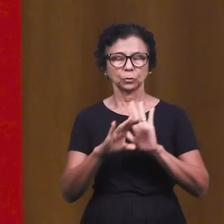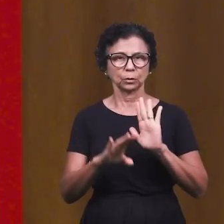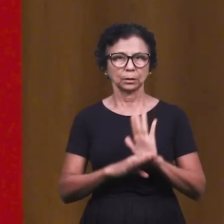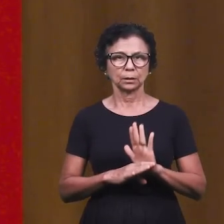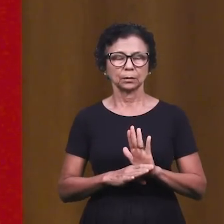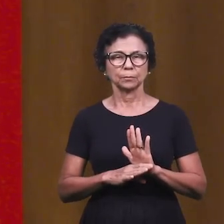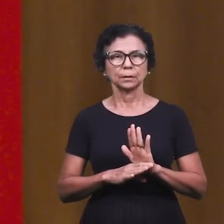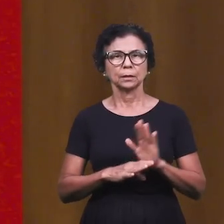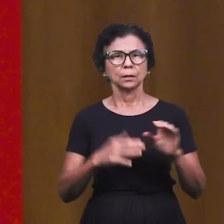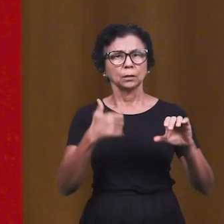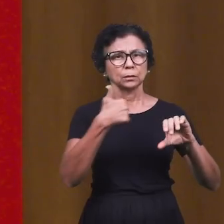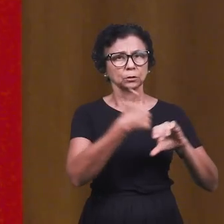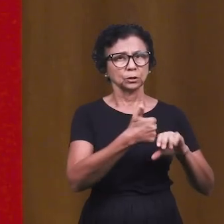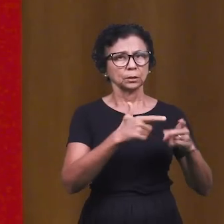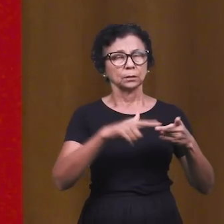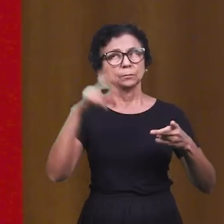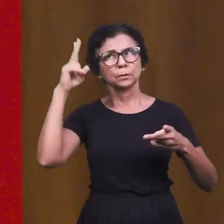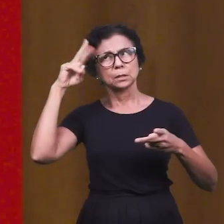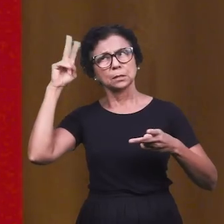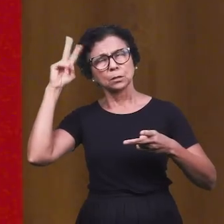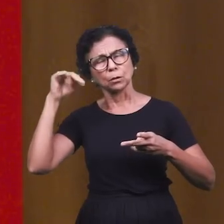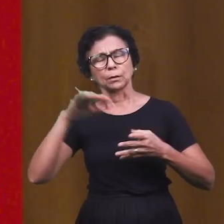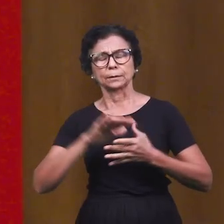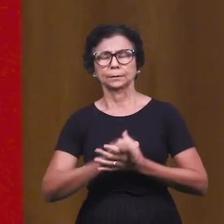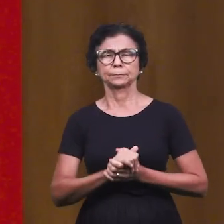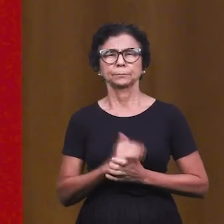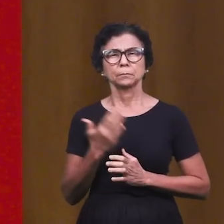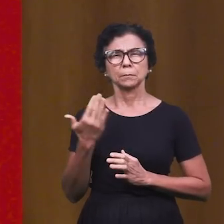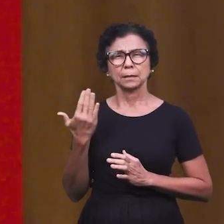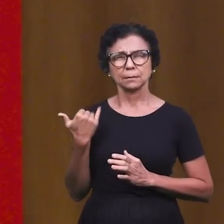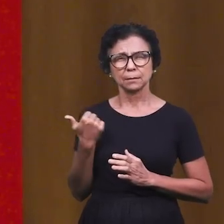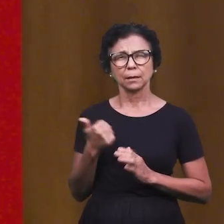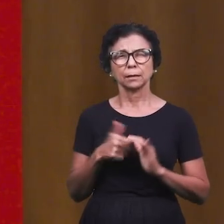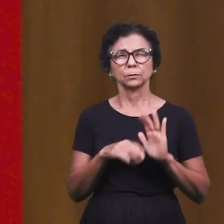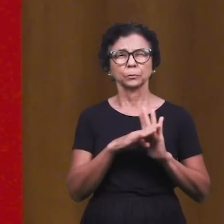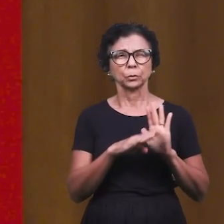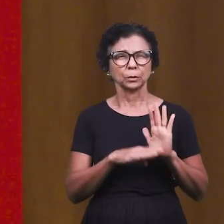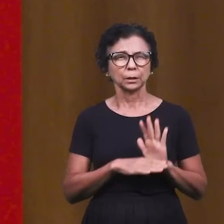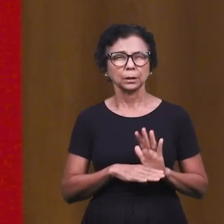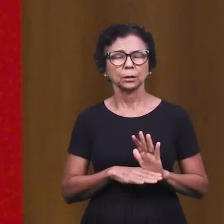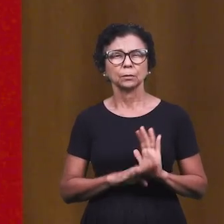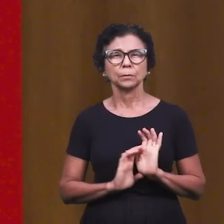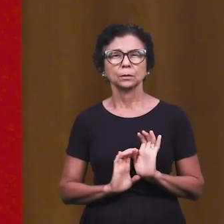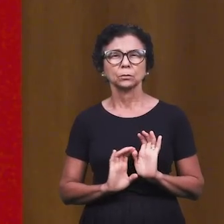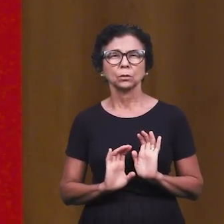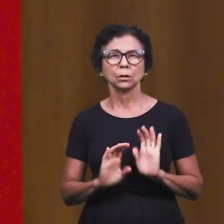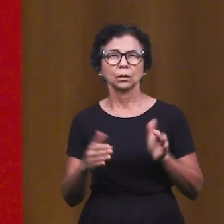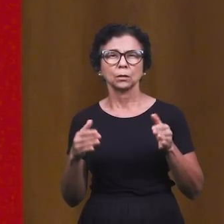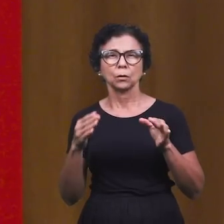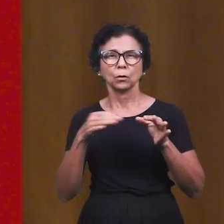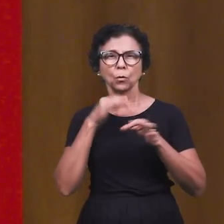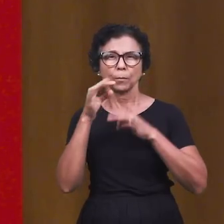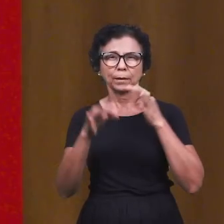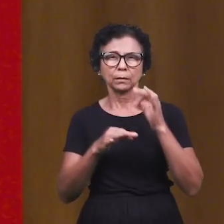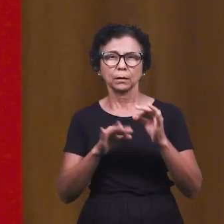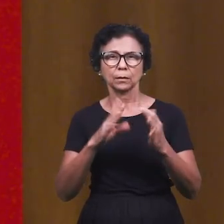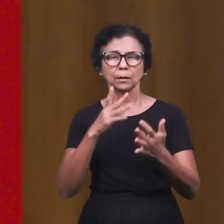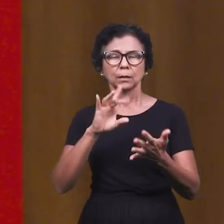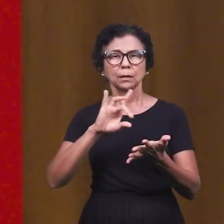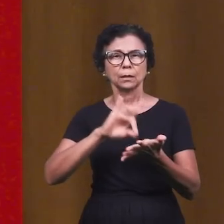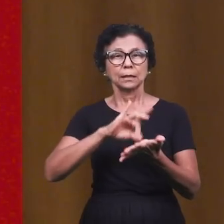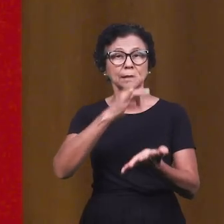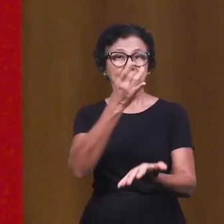episódio passado, nós concentramos mais nas heresias na época dos apóstolos.